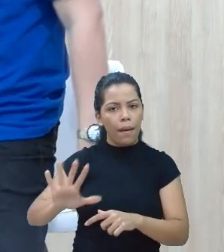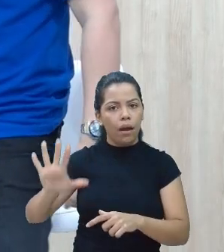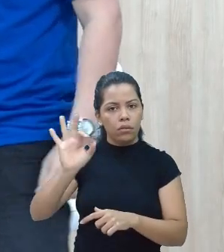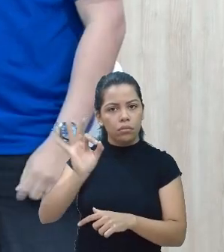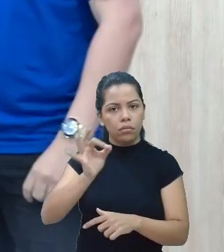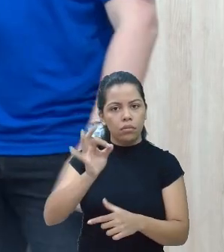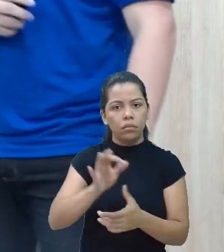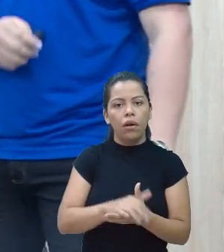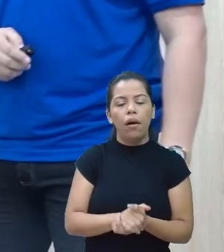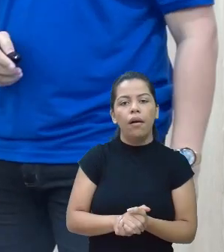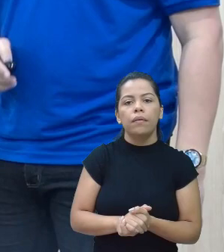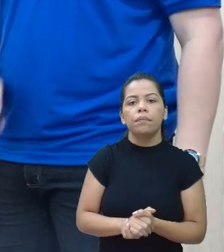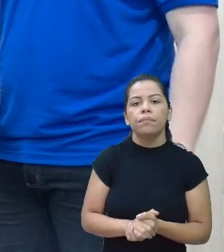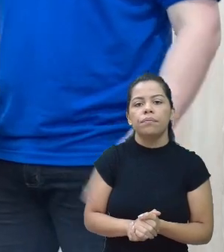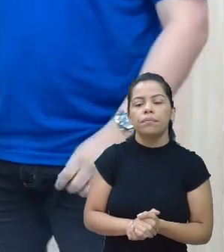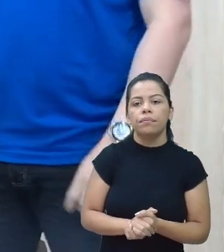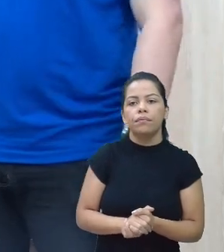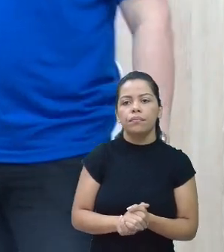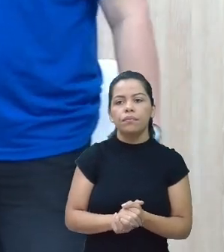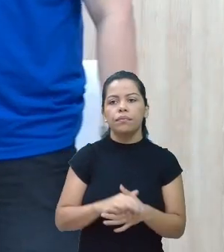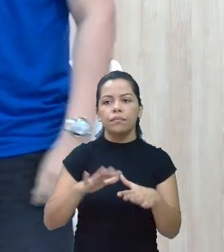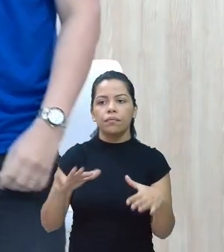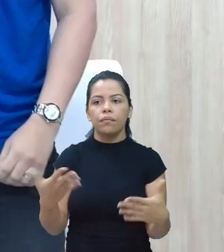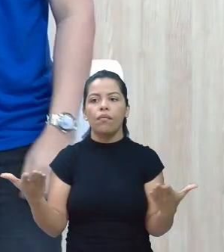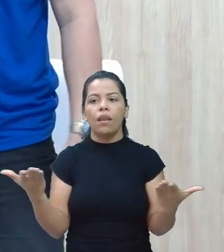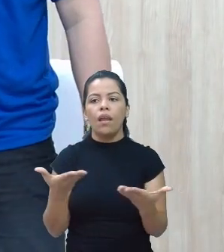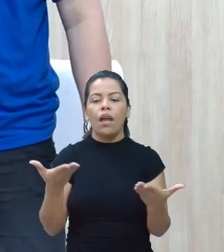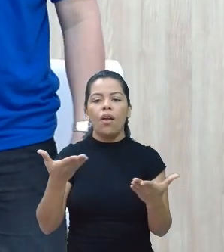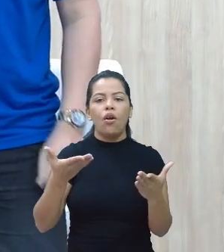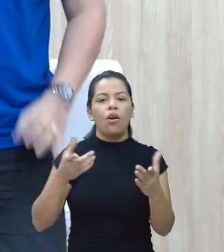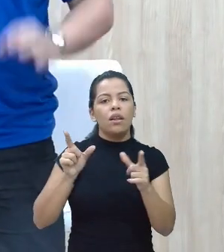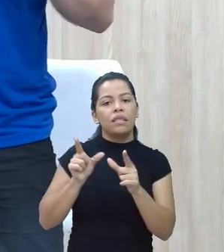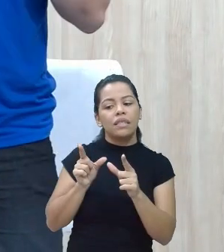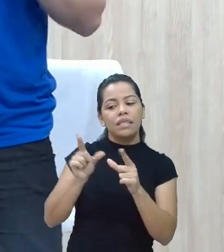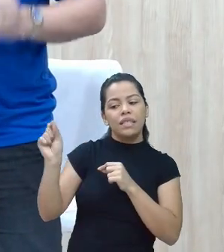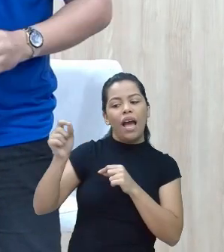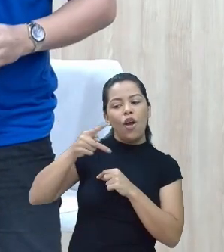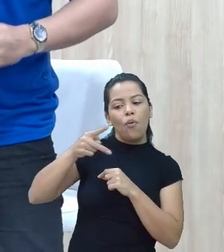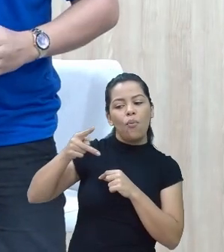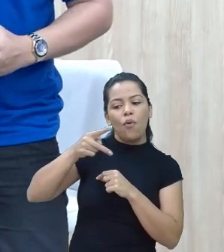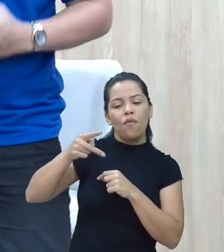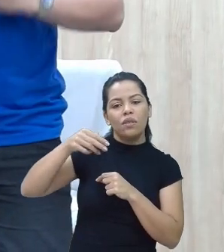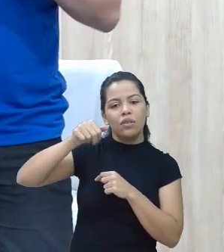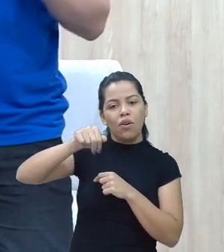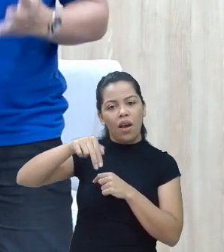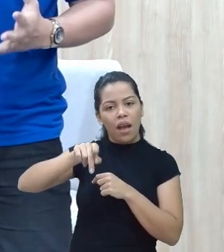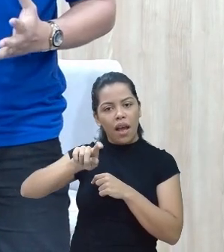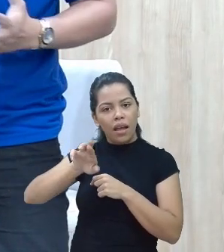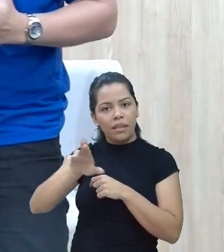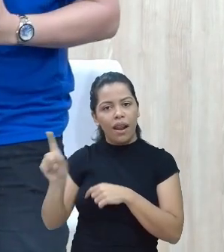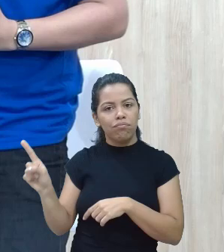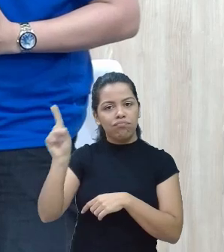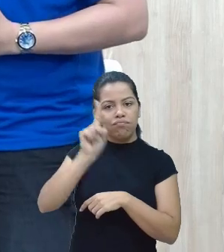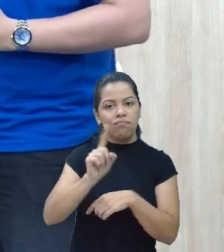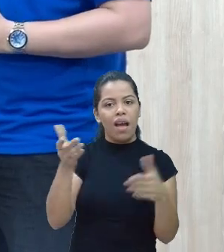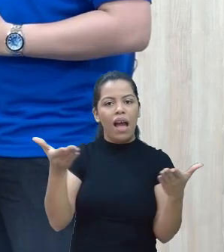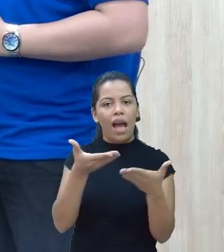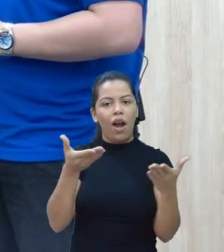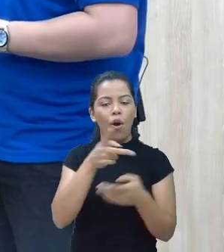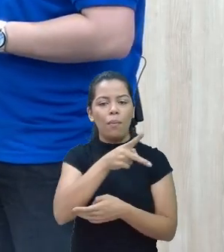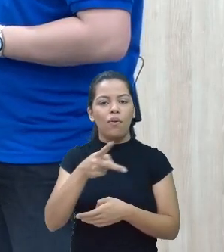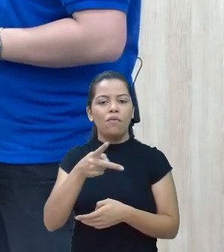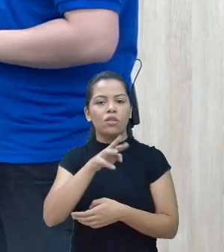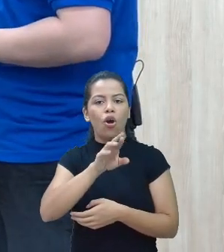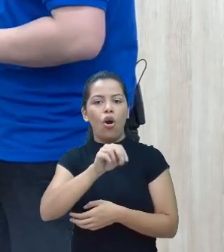E aí sai o professor André Riceliano e entra o professor Rony para trabalhar a ideia de plural dos nomes. Todas